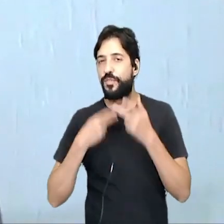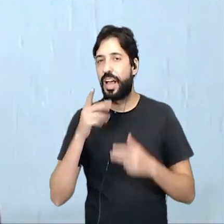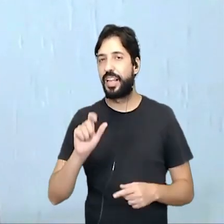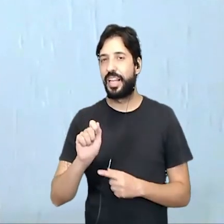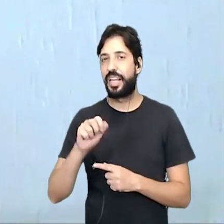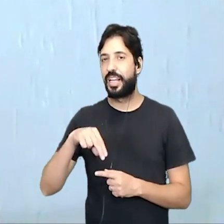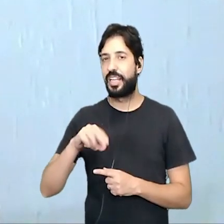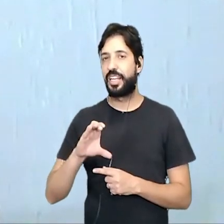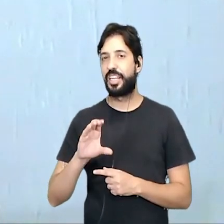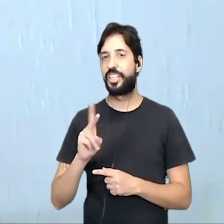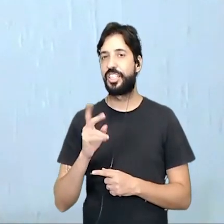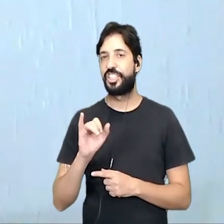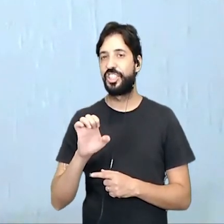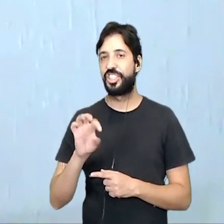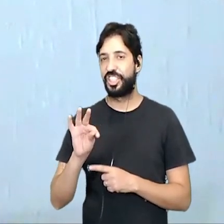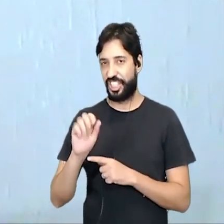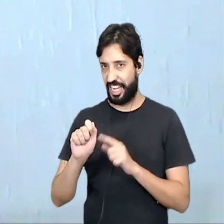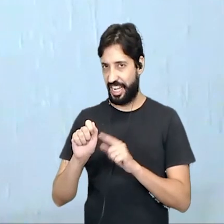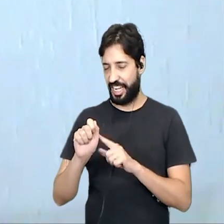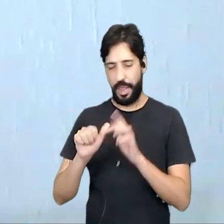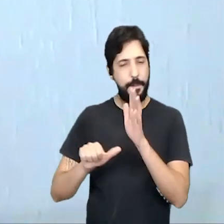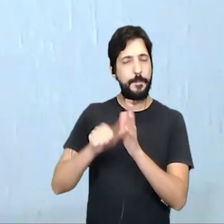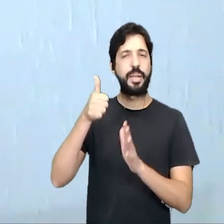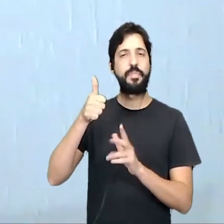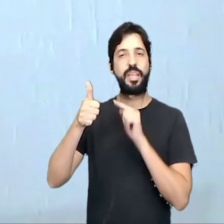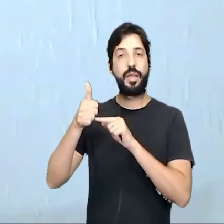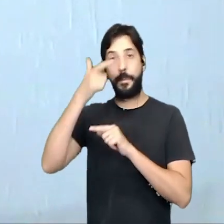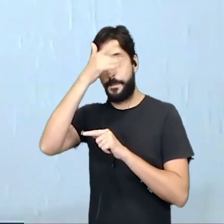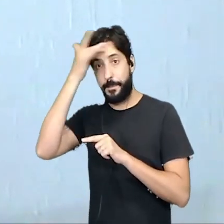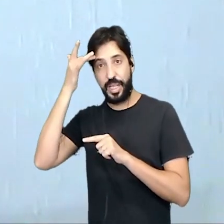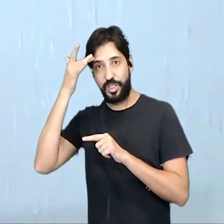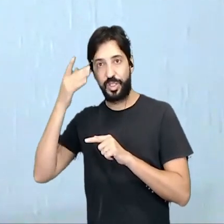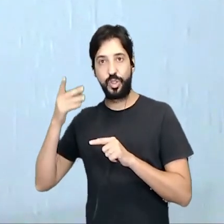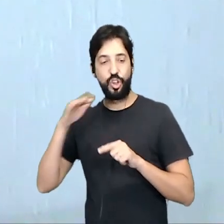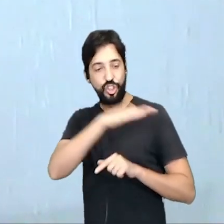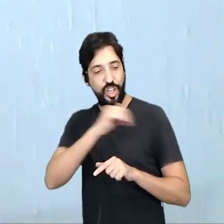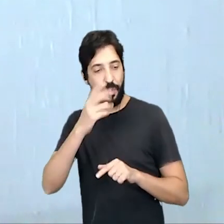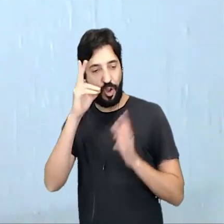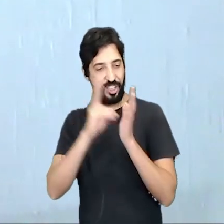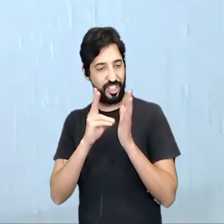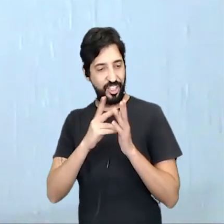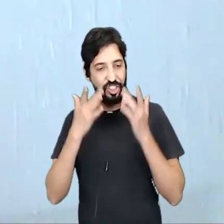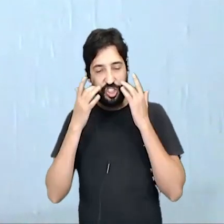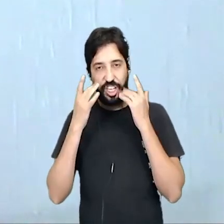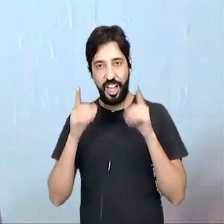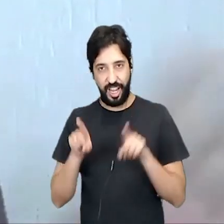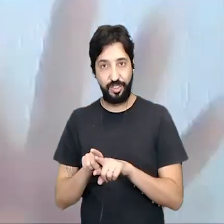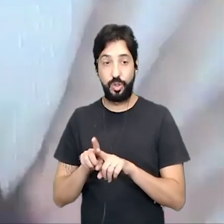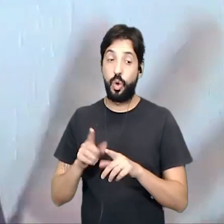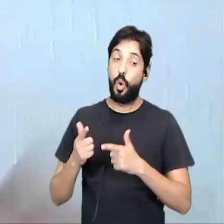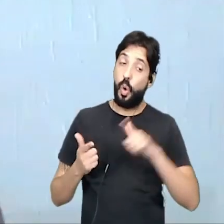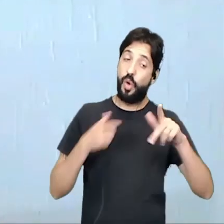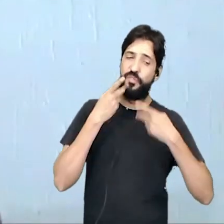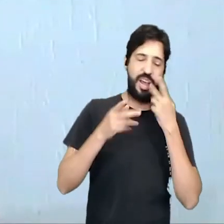diz que o Anchieta foi o primeiro cara que se meteu a fazer teatro com índio. Tem gente que acha que não,